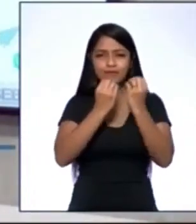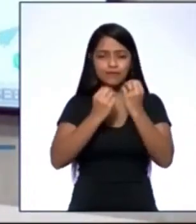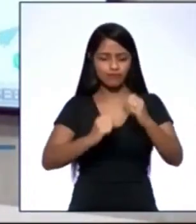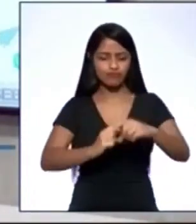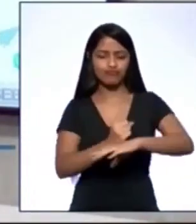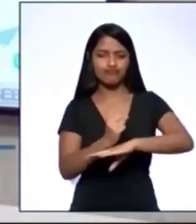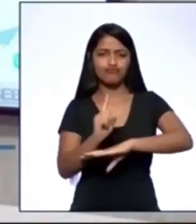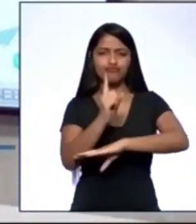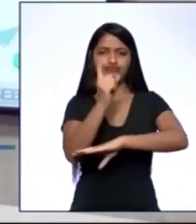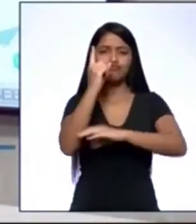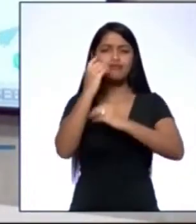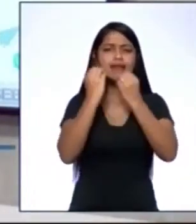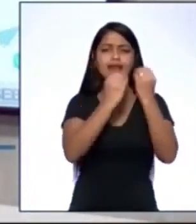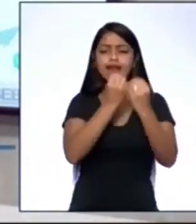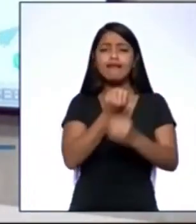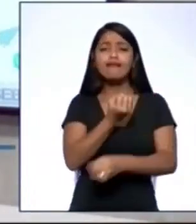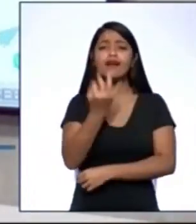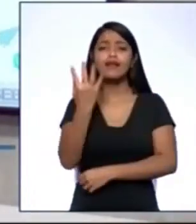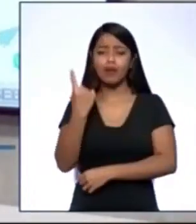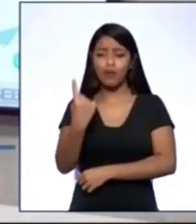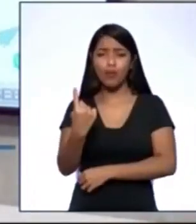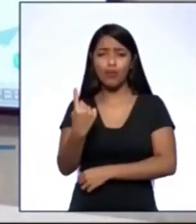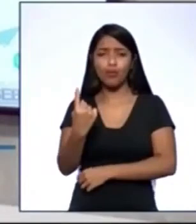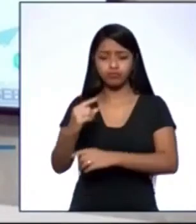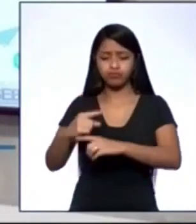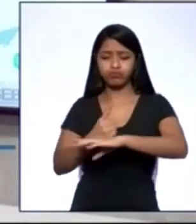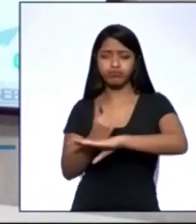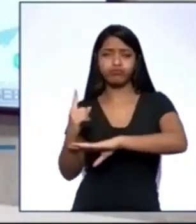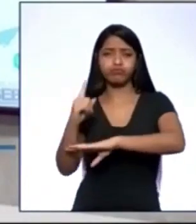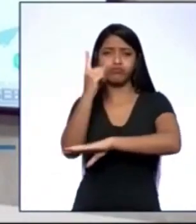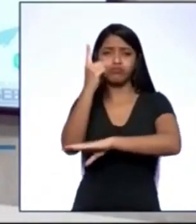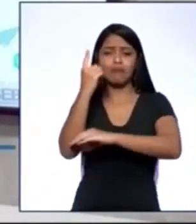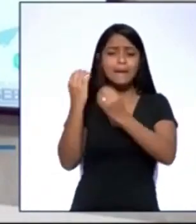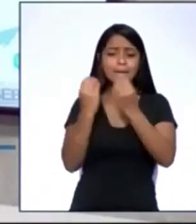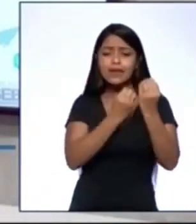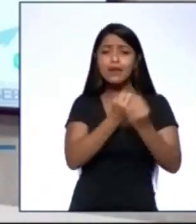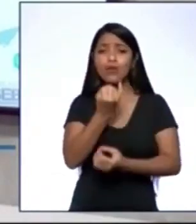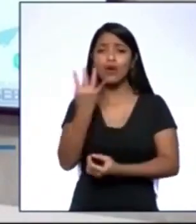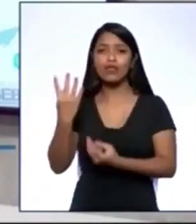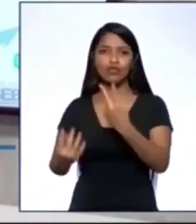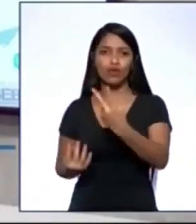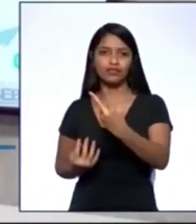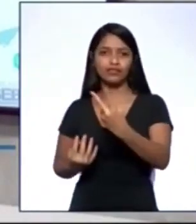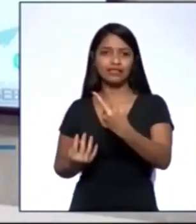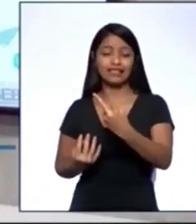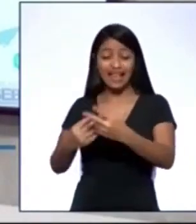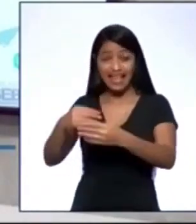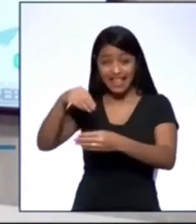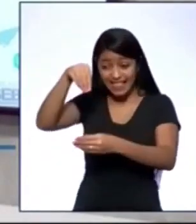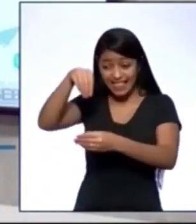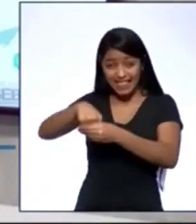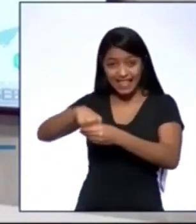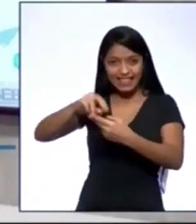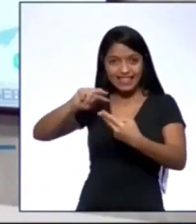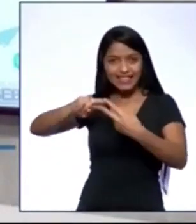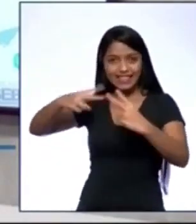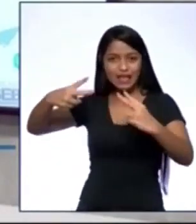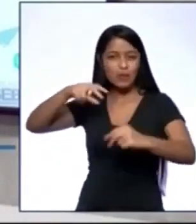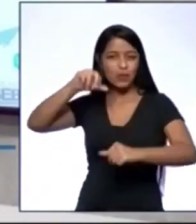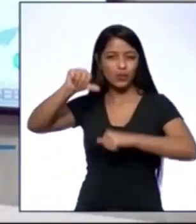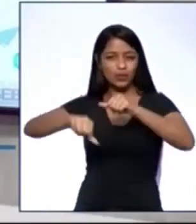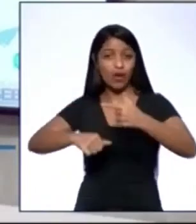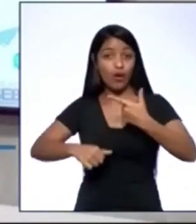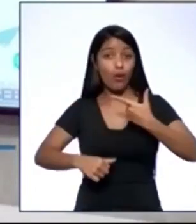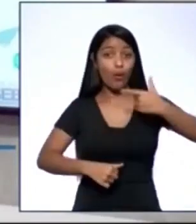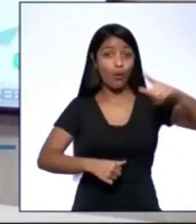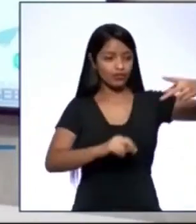normalmente? 2 espigas de milho. Que tal a gente alterar o DNA do milho, inserir o DNA de uma outra espécie, para que o